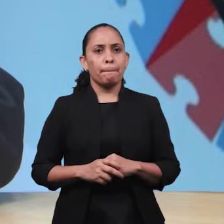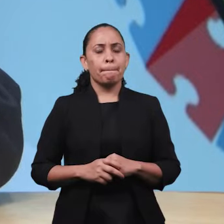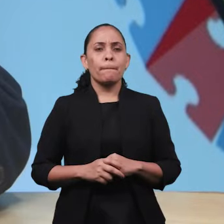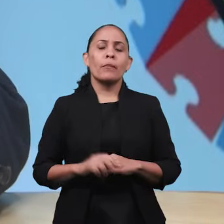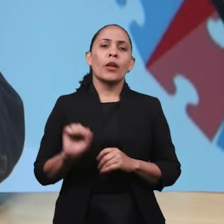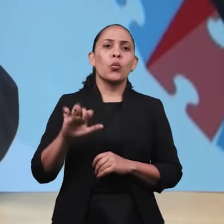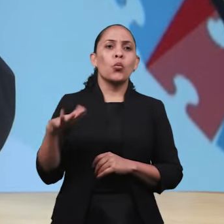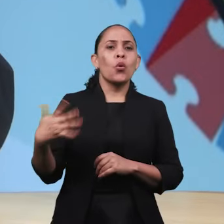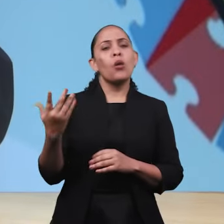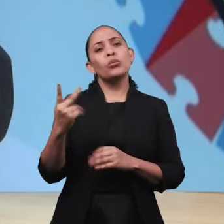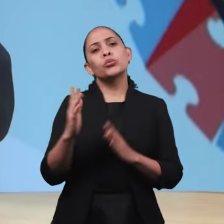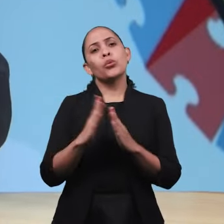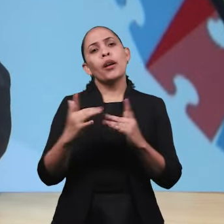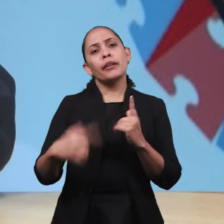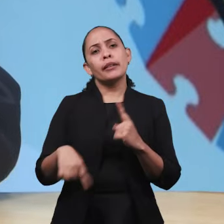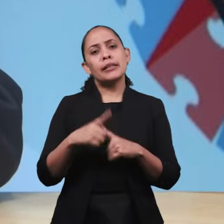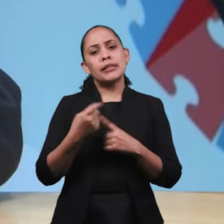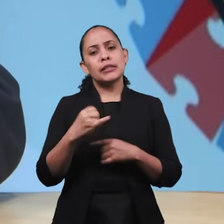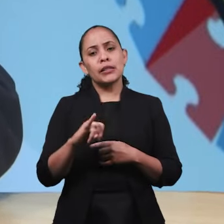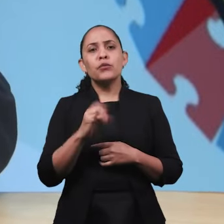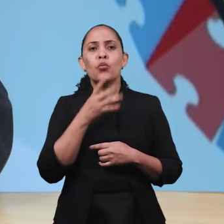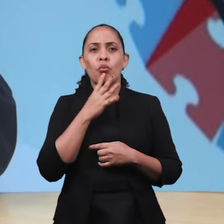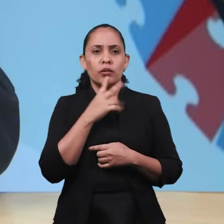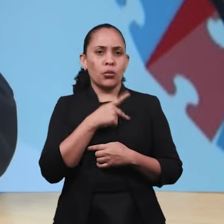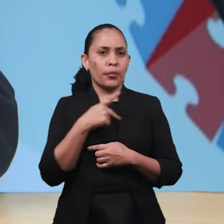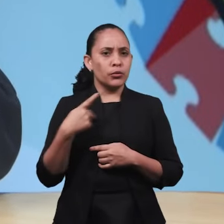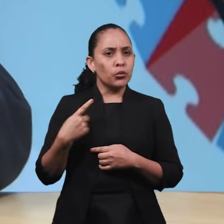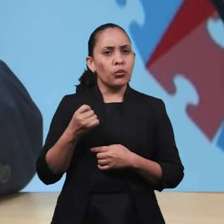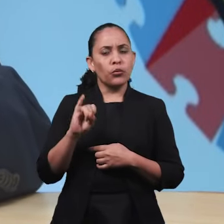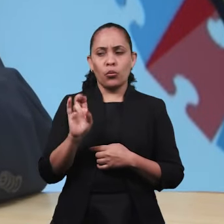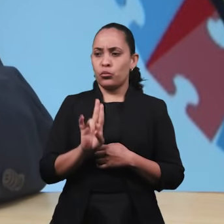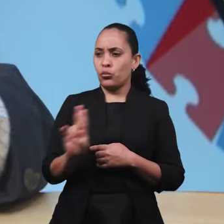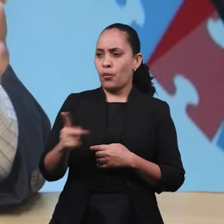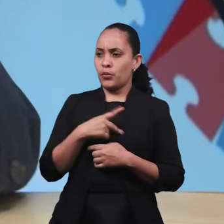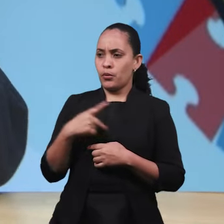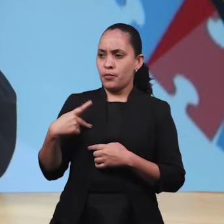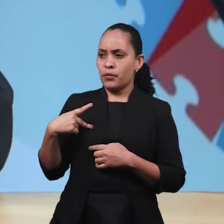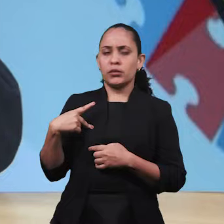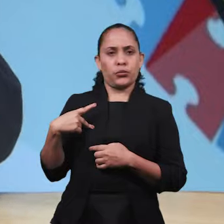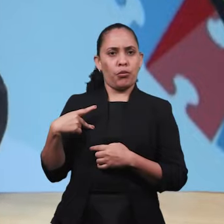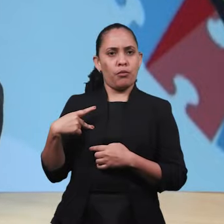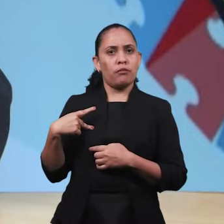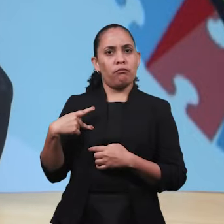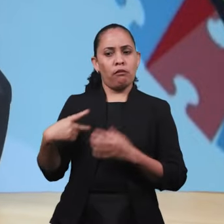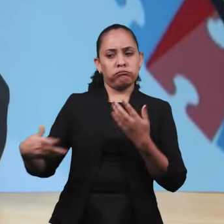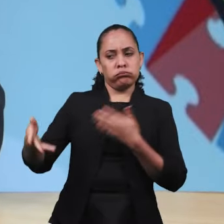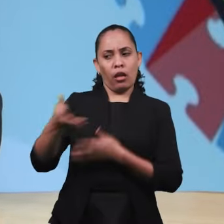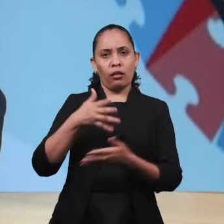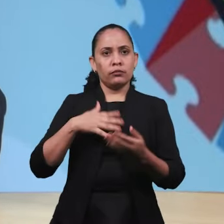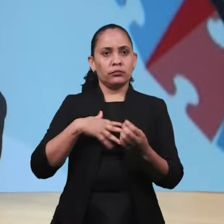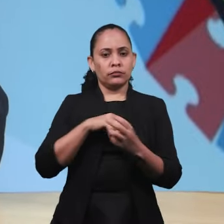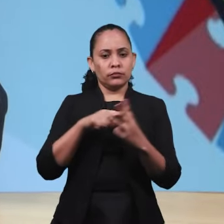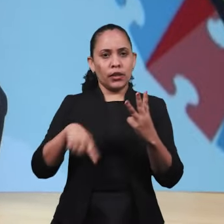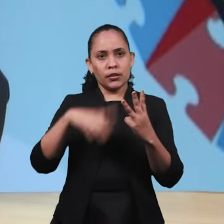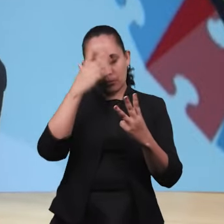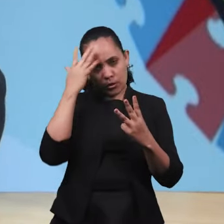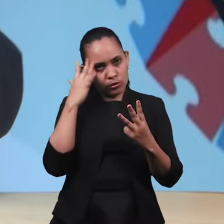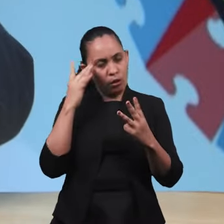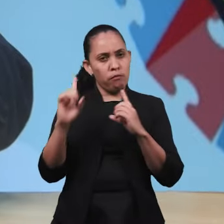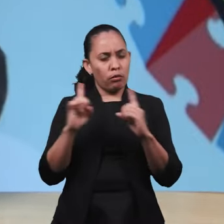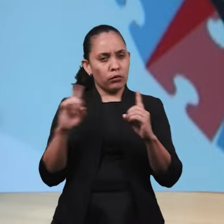qual a sua igreja, se você quer conhecer o pastor, falar o nome do pastor para o surdo. E aí, naquela dinâmica de 3 pessoas, então